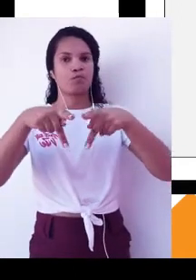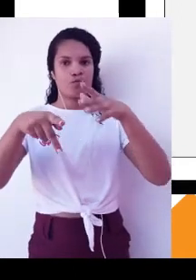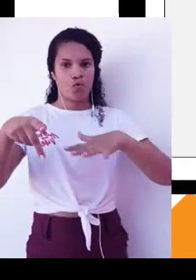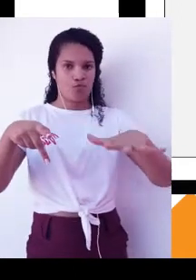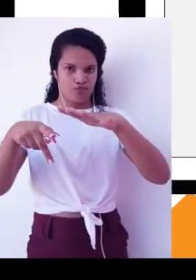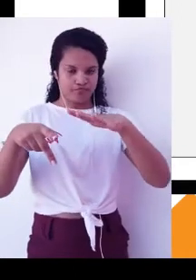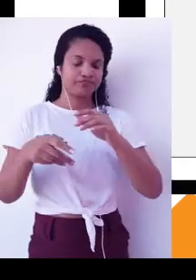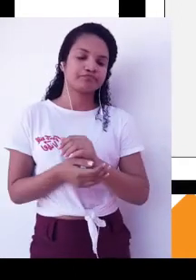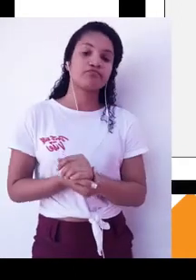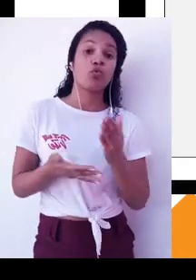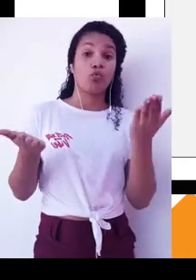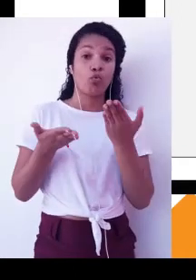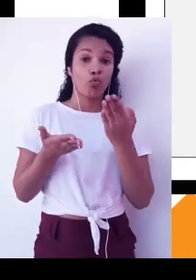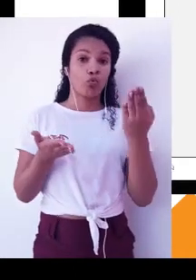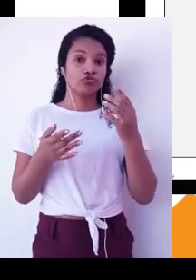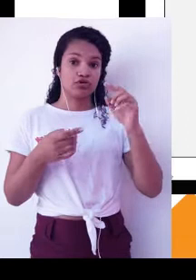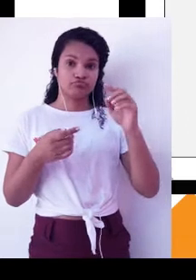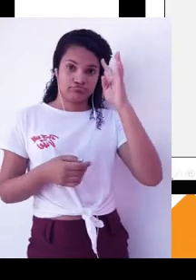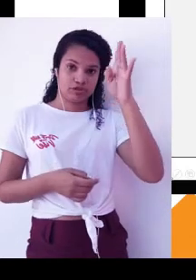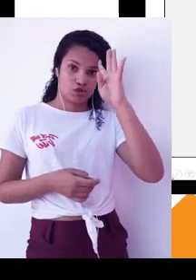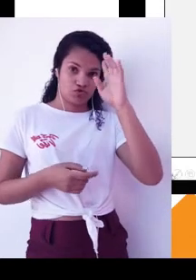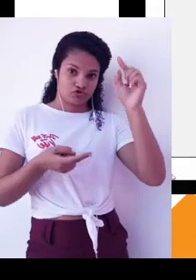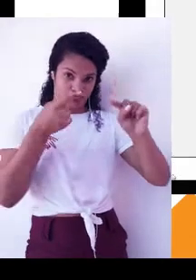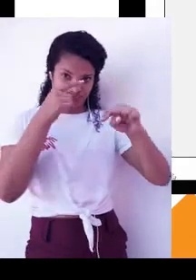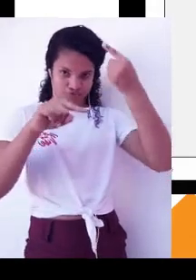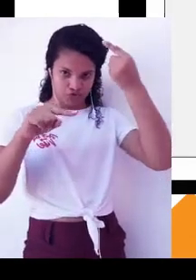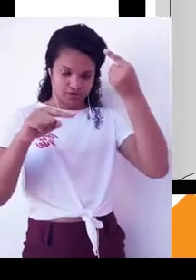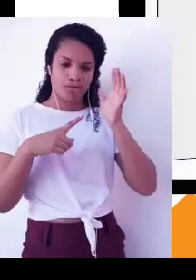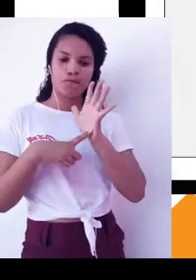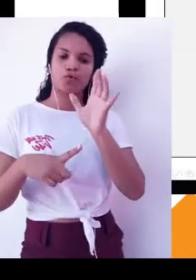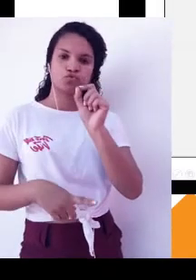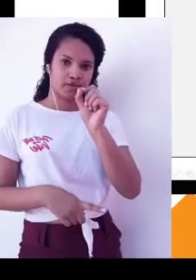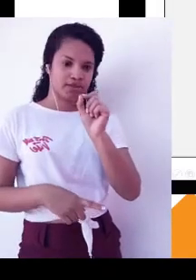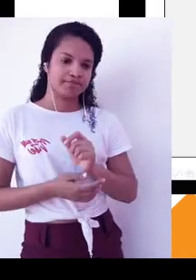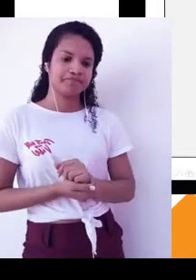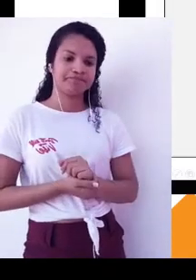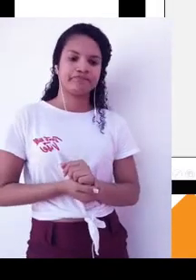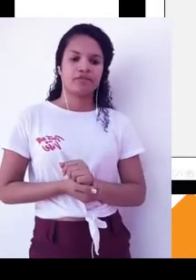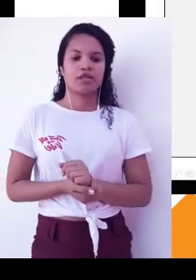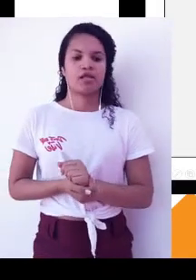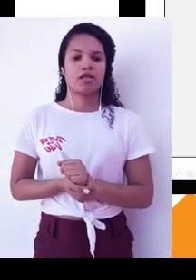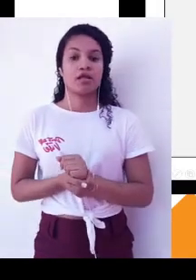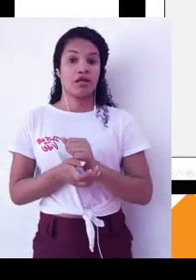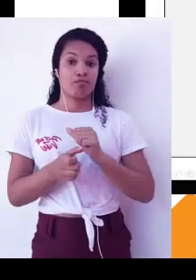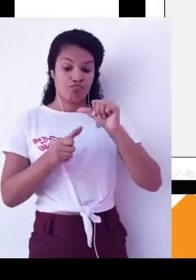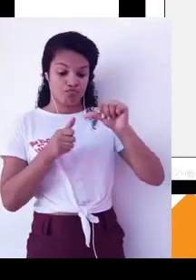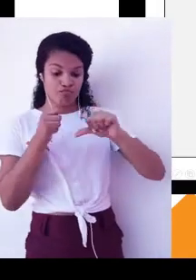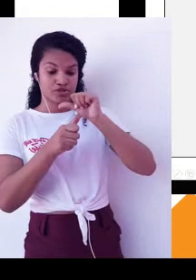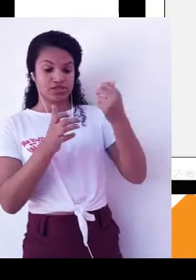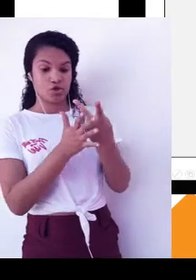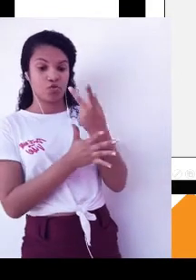da evolução admite que a evolução ela acontece por mudanças